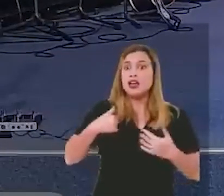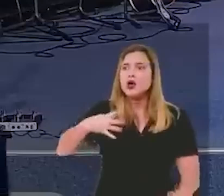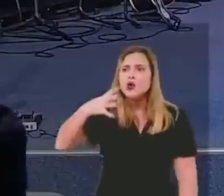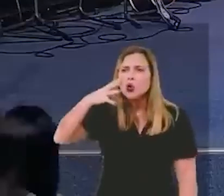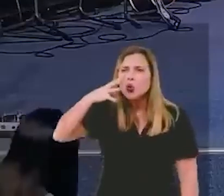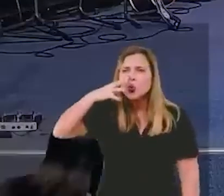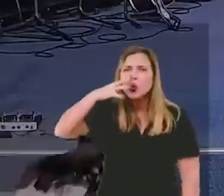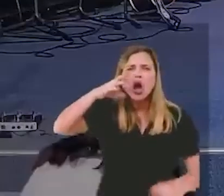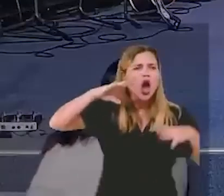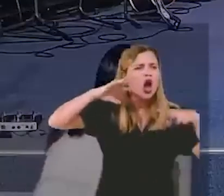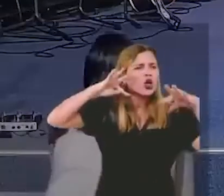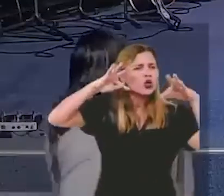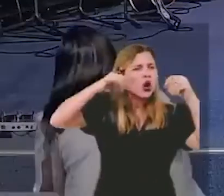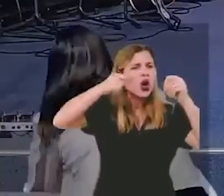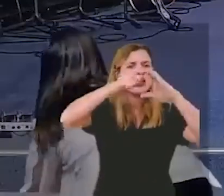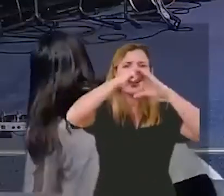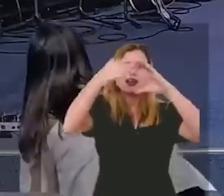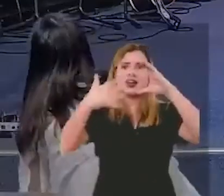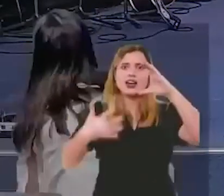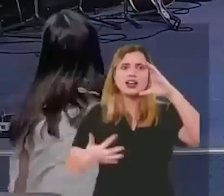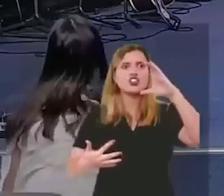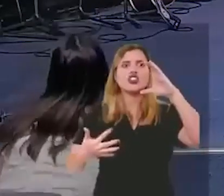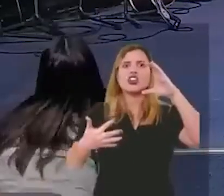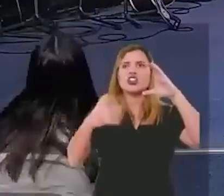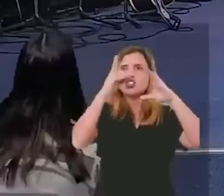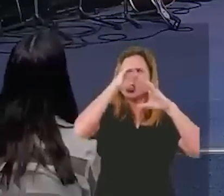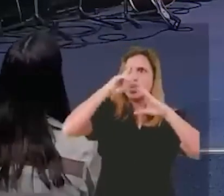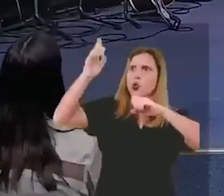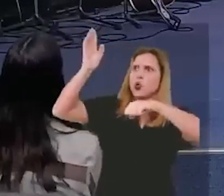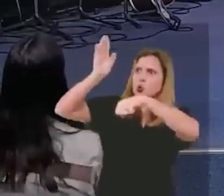seus atributos resplandecendo.